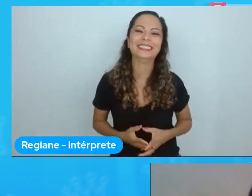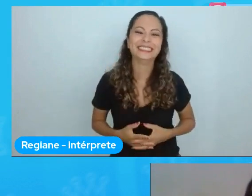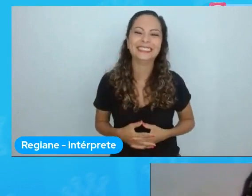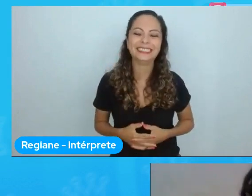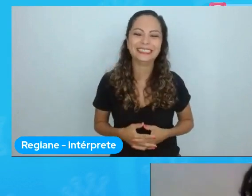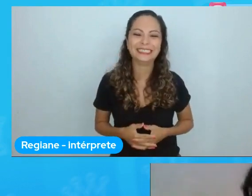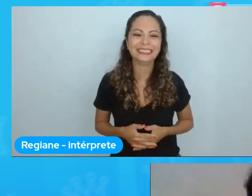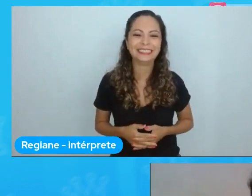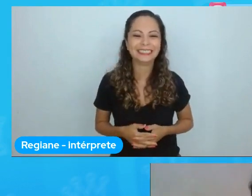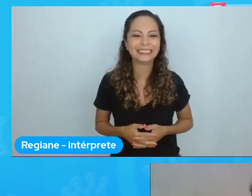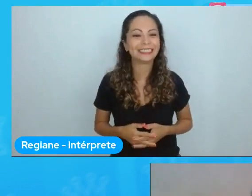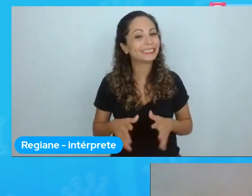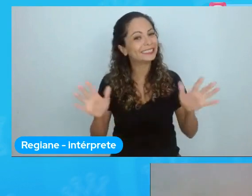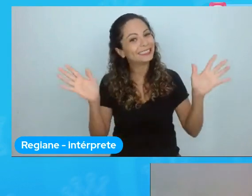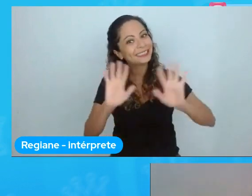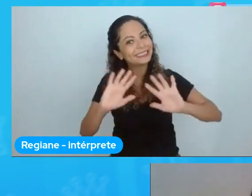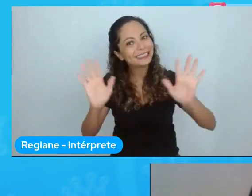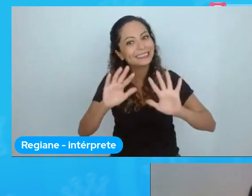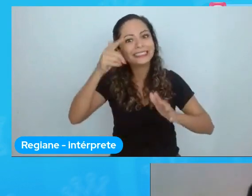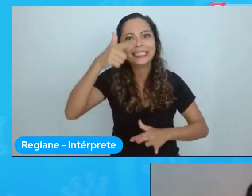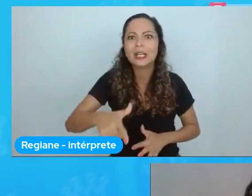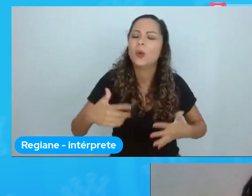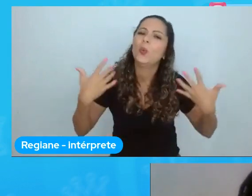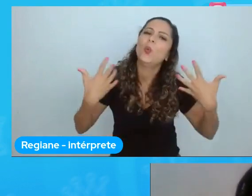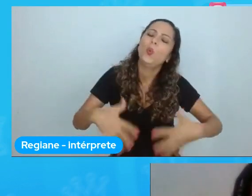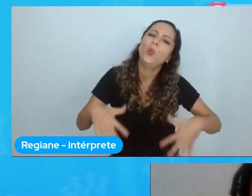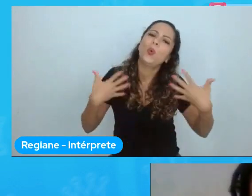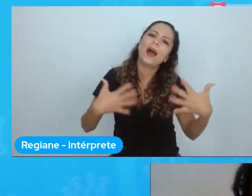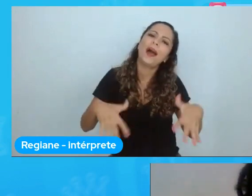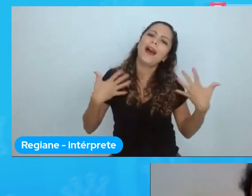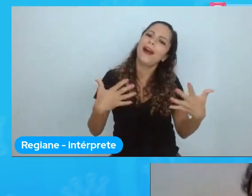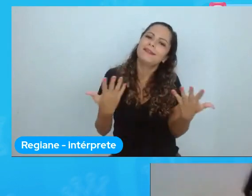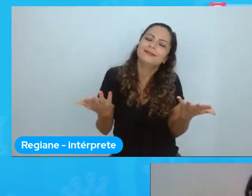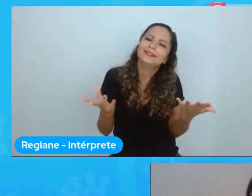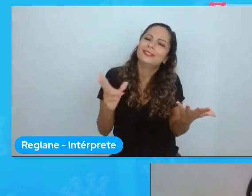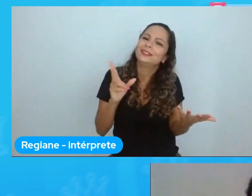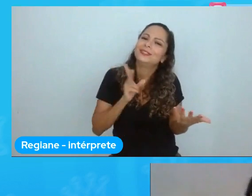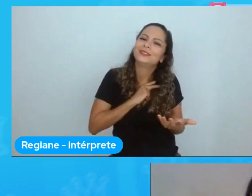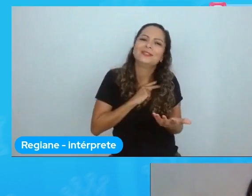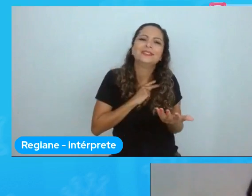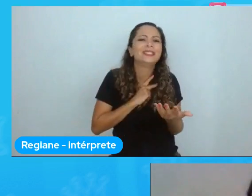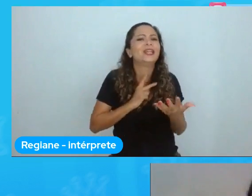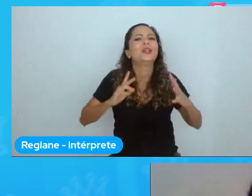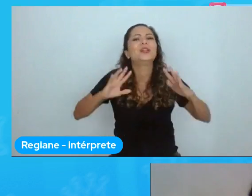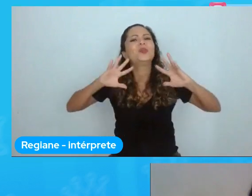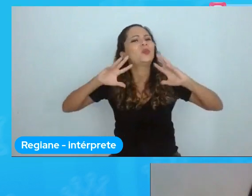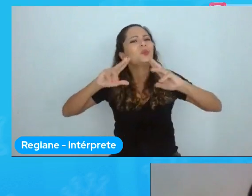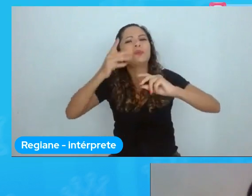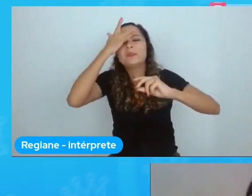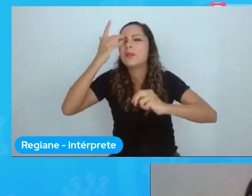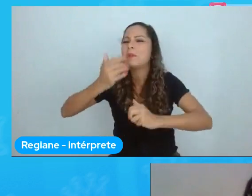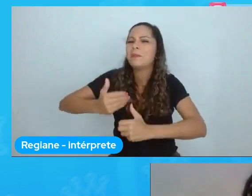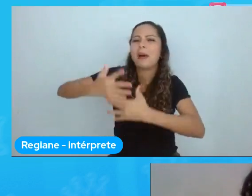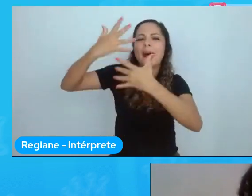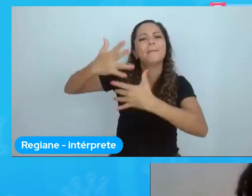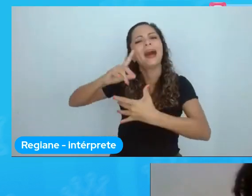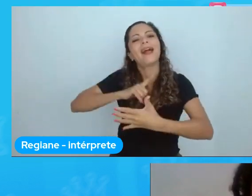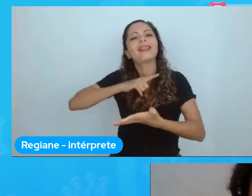Oi de novo, menino. Olá. Que foi isso, hein? Todo mundo comentando que estava